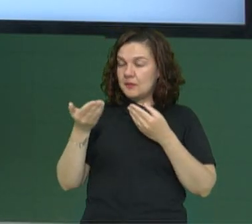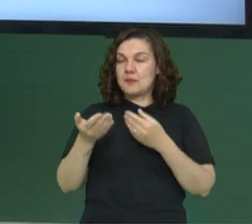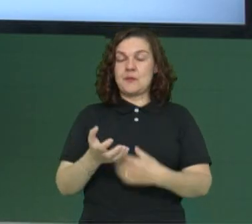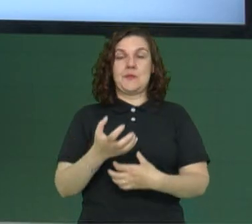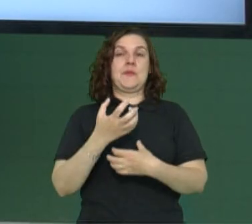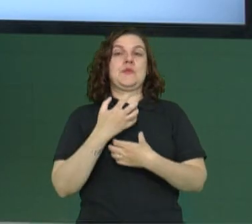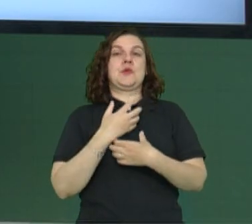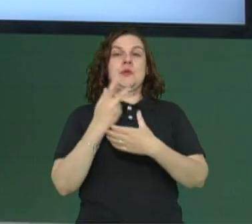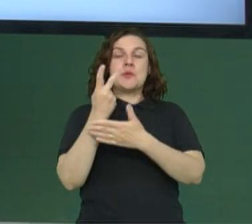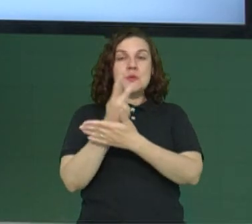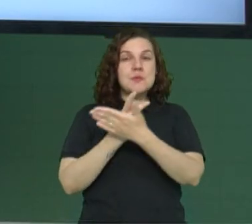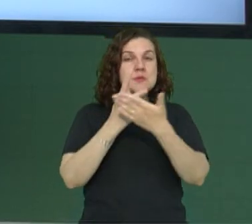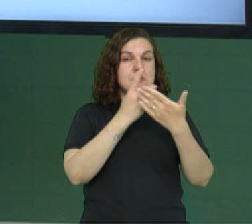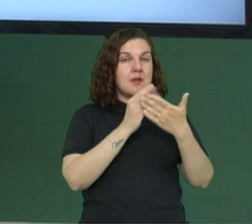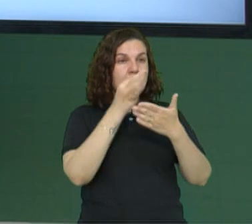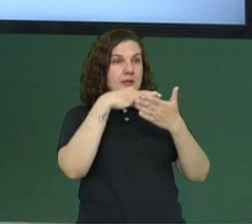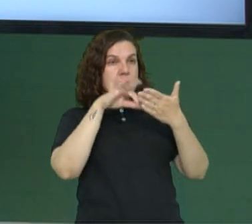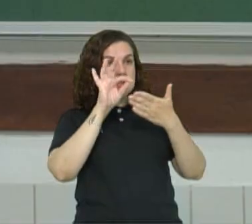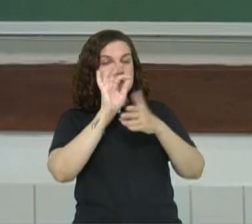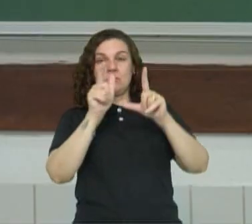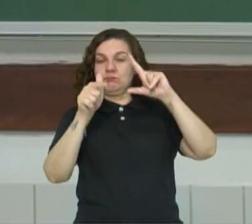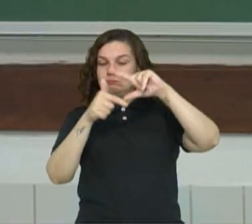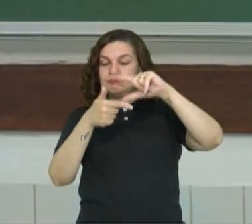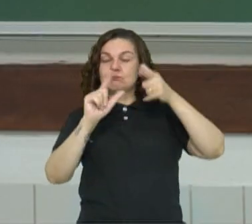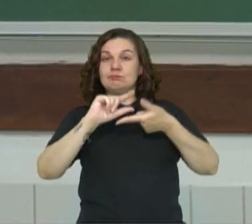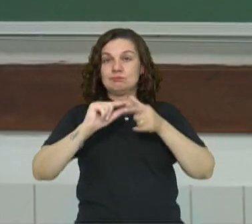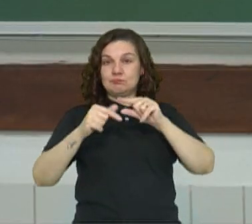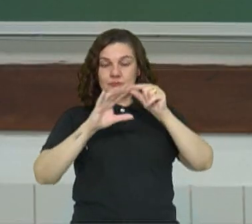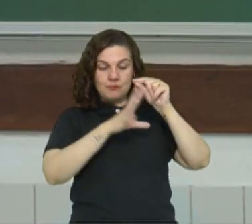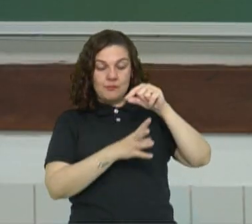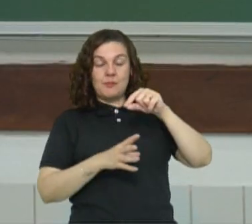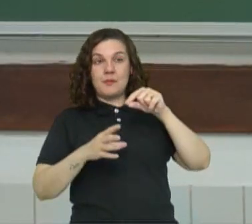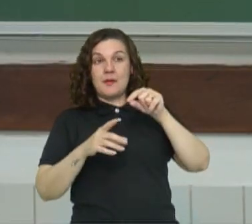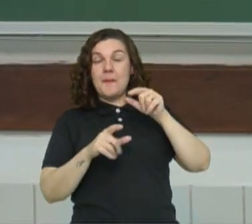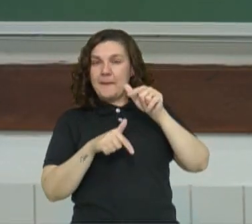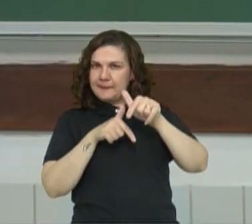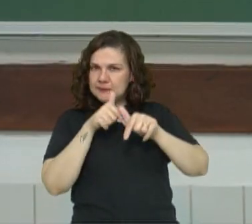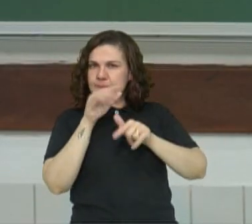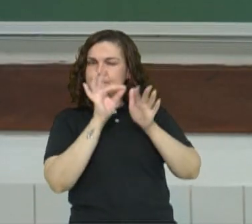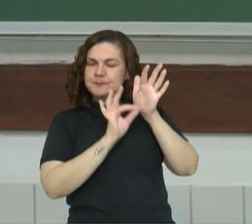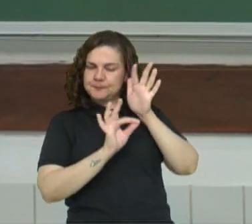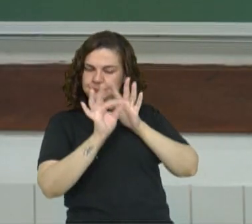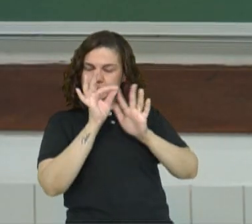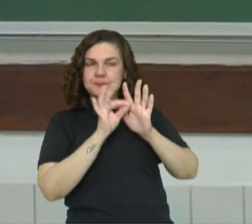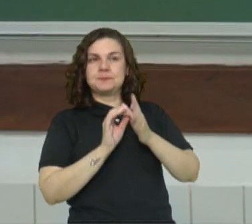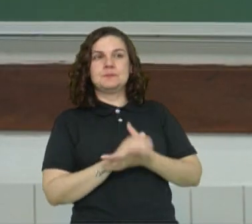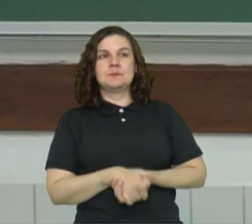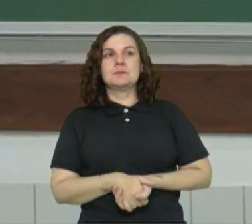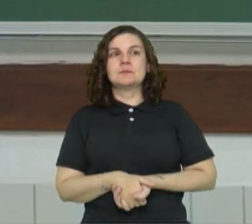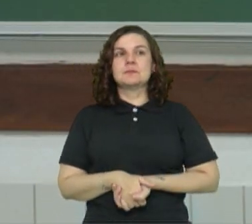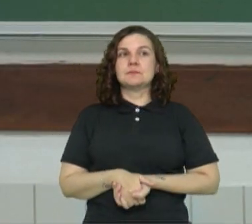forma dos desenhos, né? Geométricos também, bastante trabalhados.